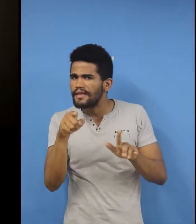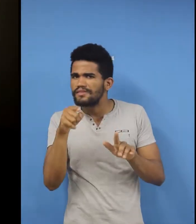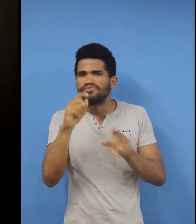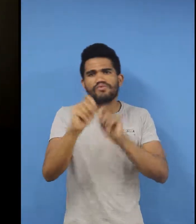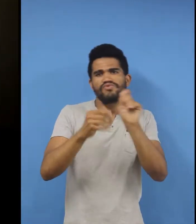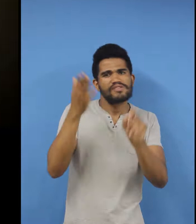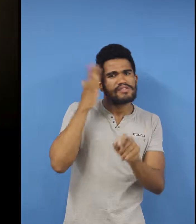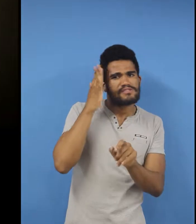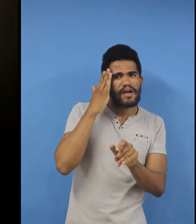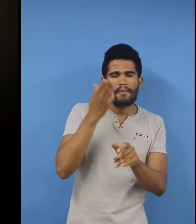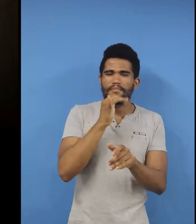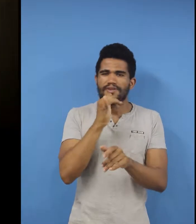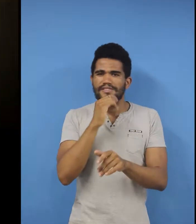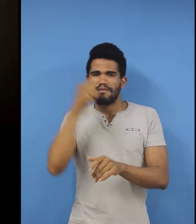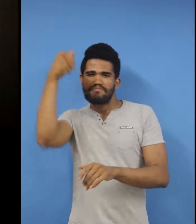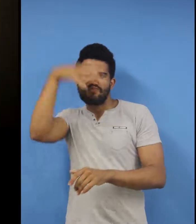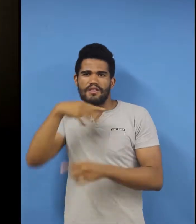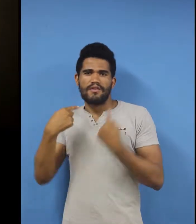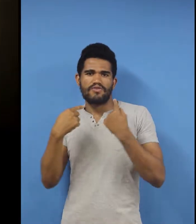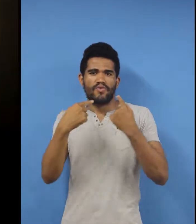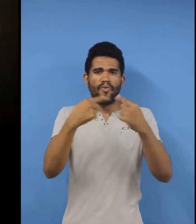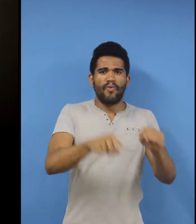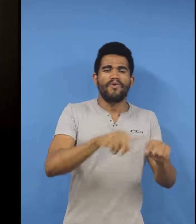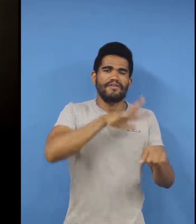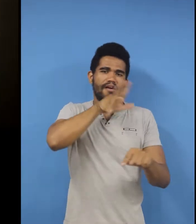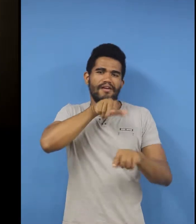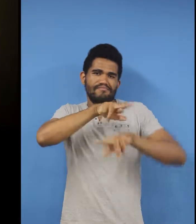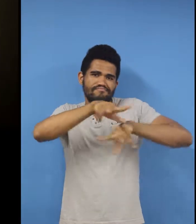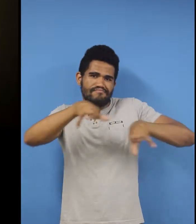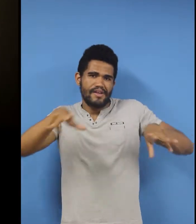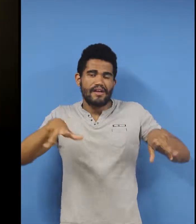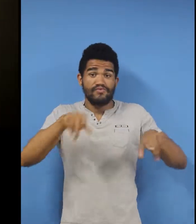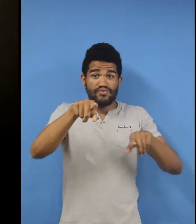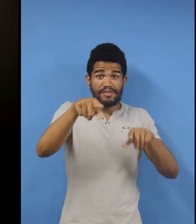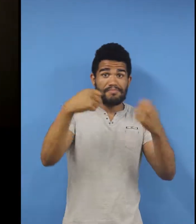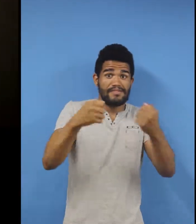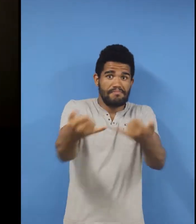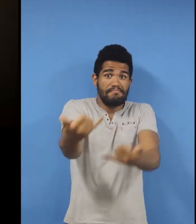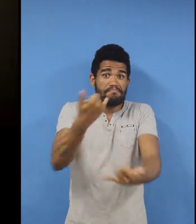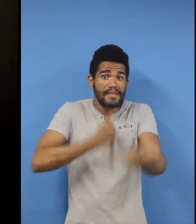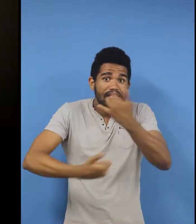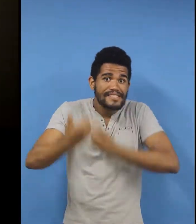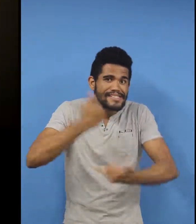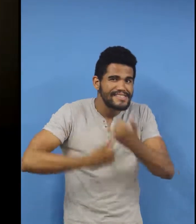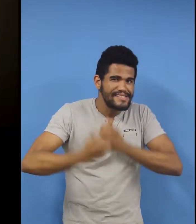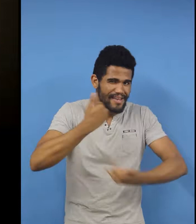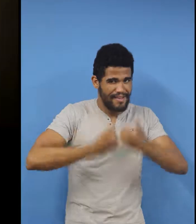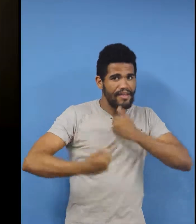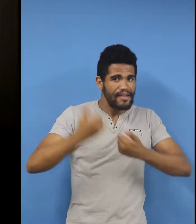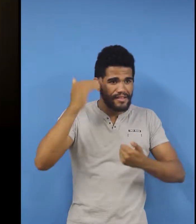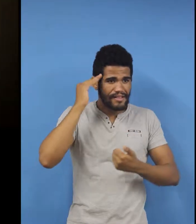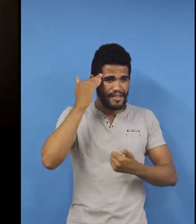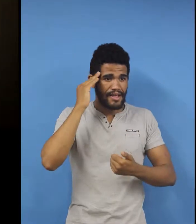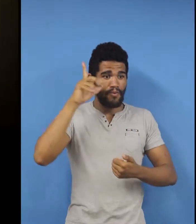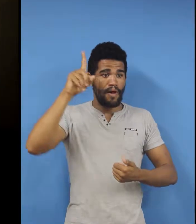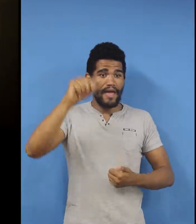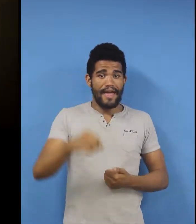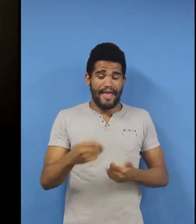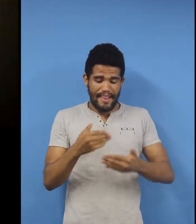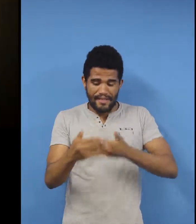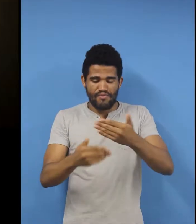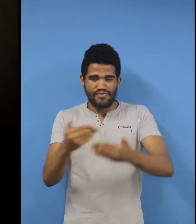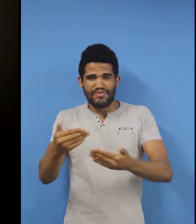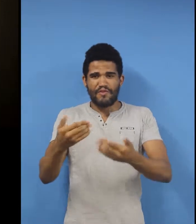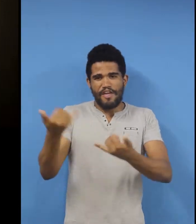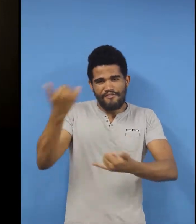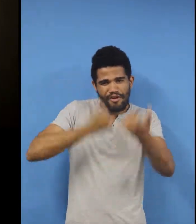você sabe sobre maus tratos contra os animais? Diz pra mim. Eu quero que você me diga. É aqui que